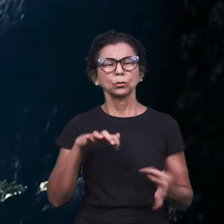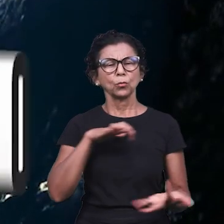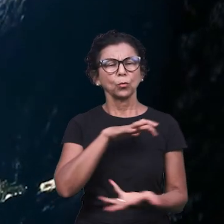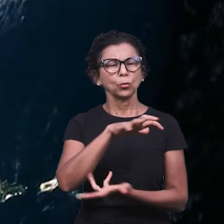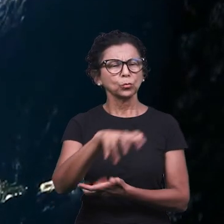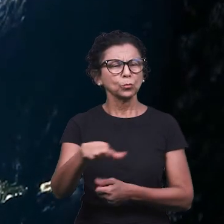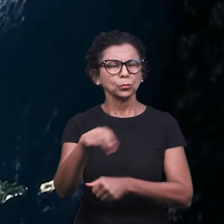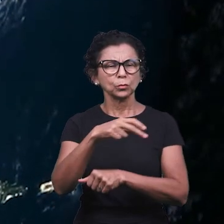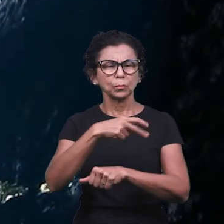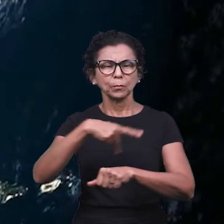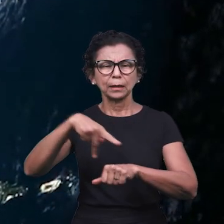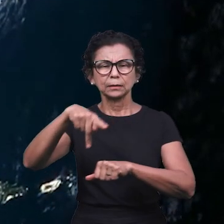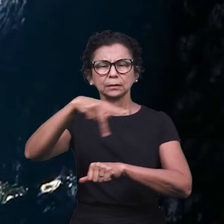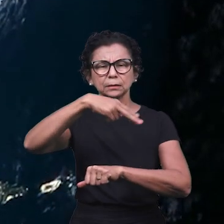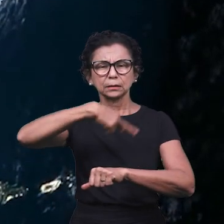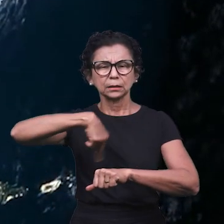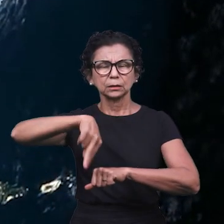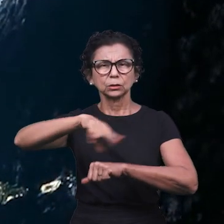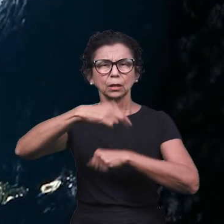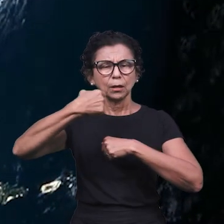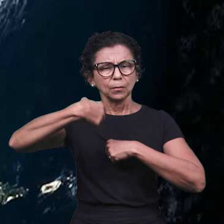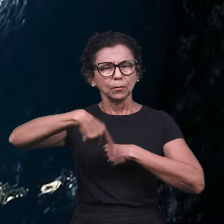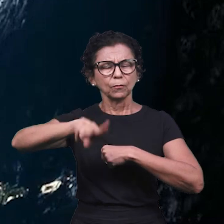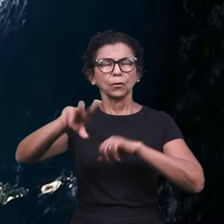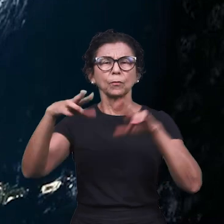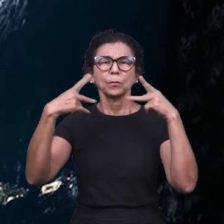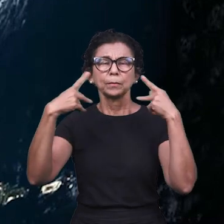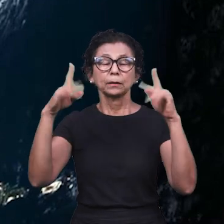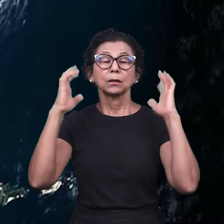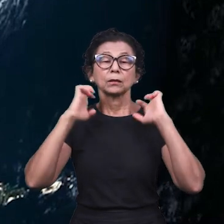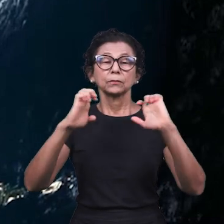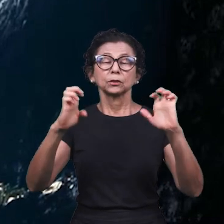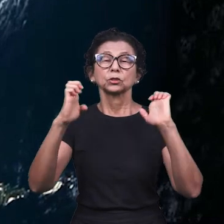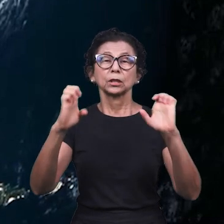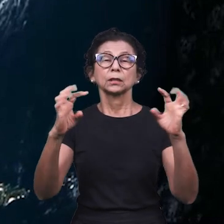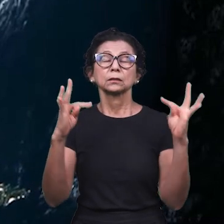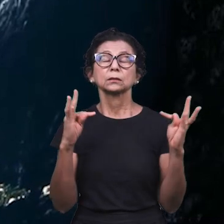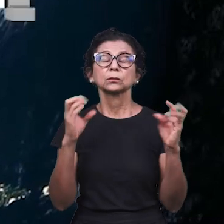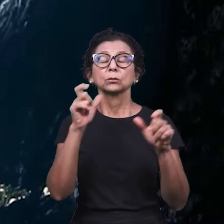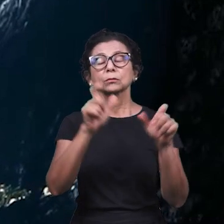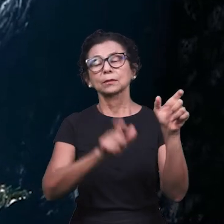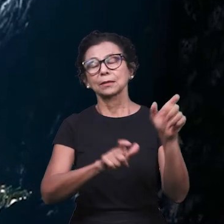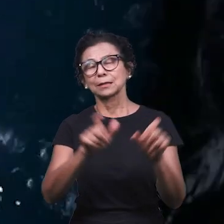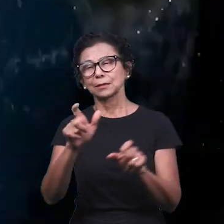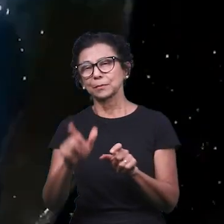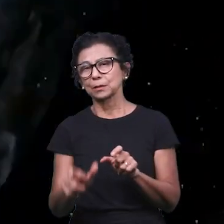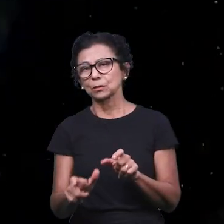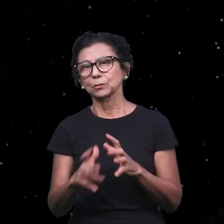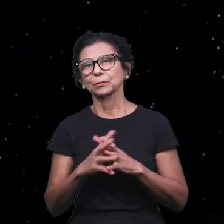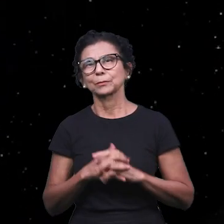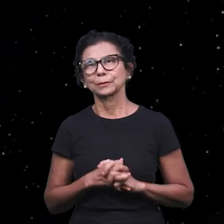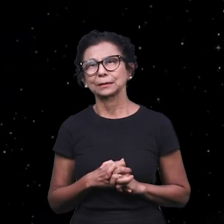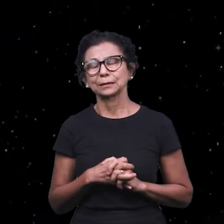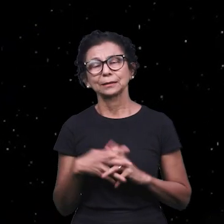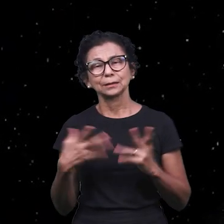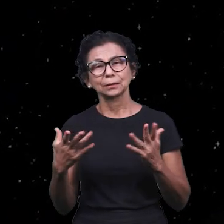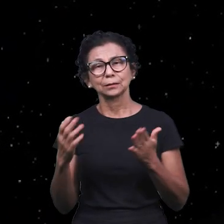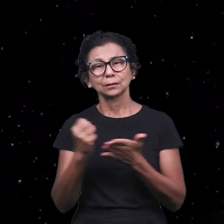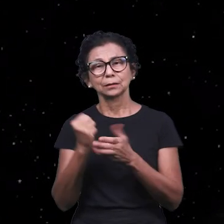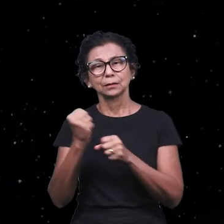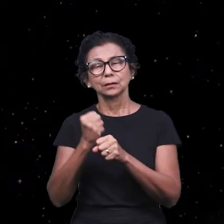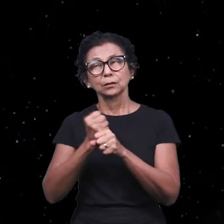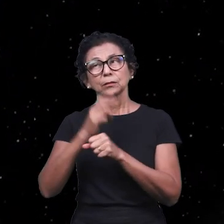ali, né, a equipe colocava ali um uplink. O que é um uplink? É uma antena grande com um gerador para